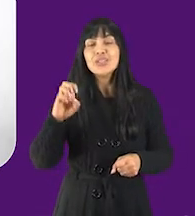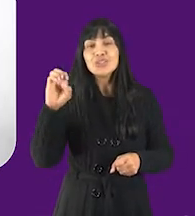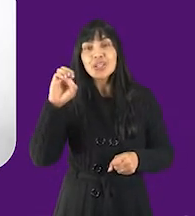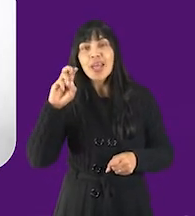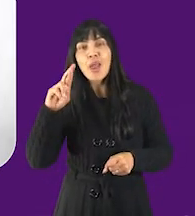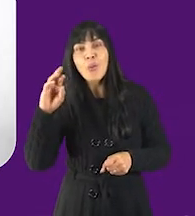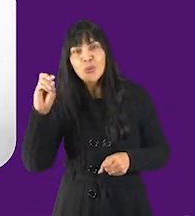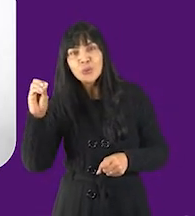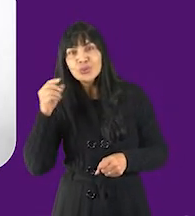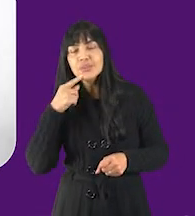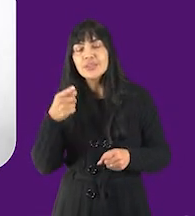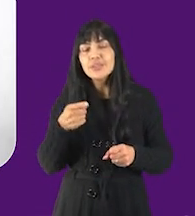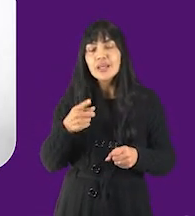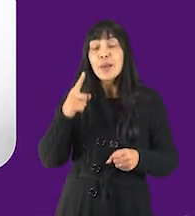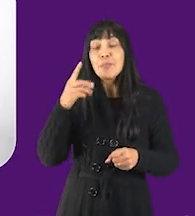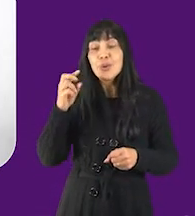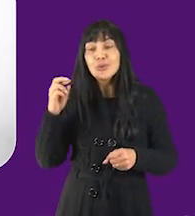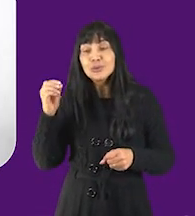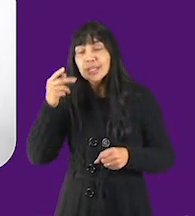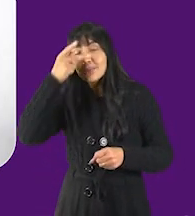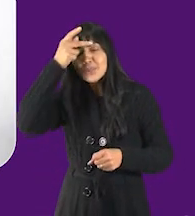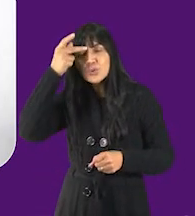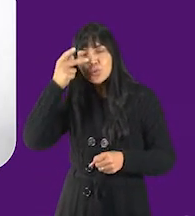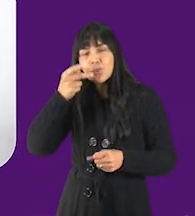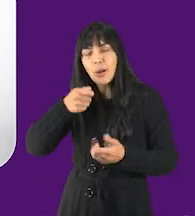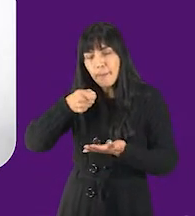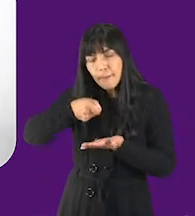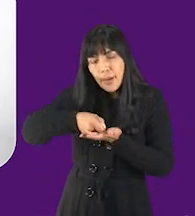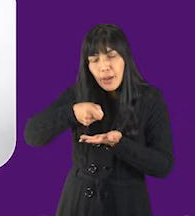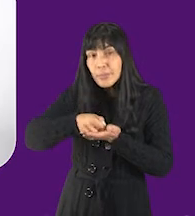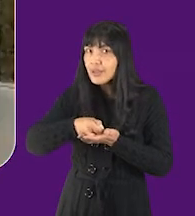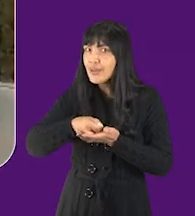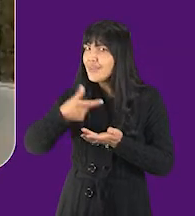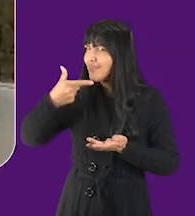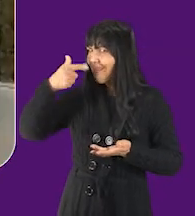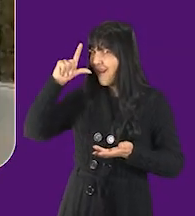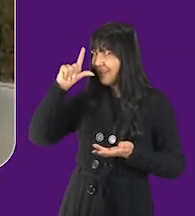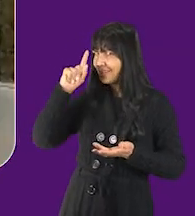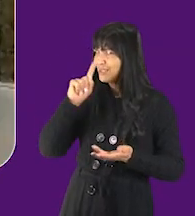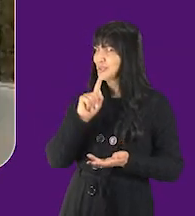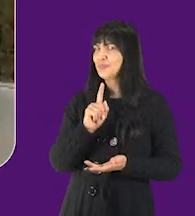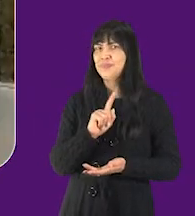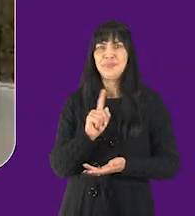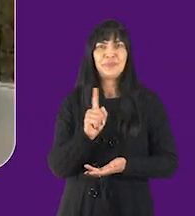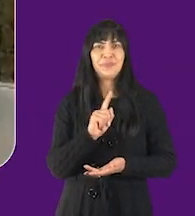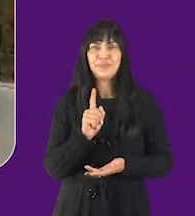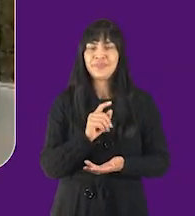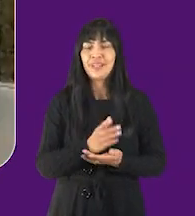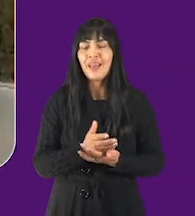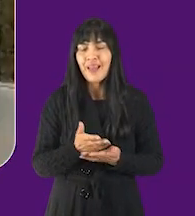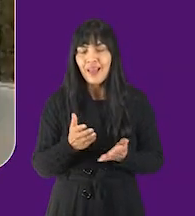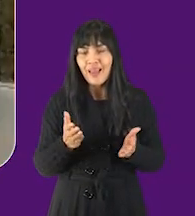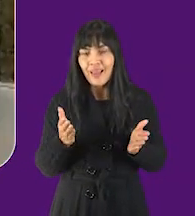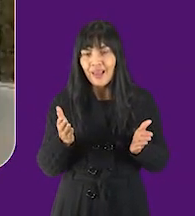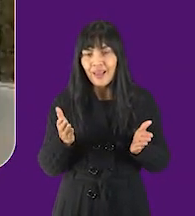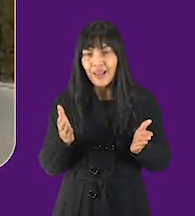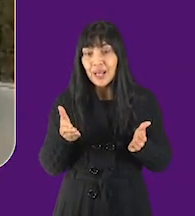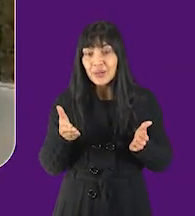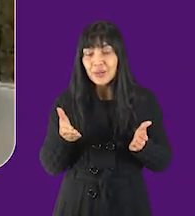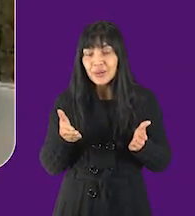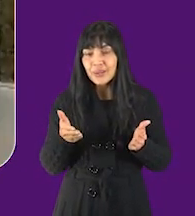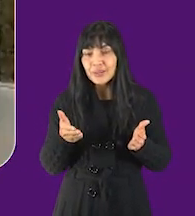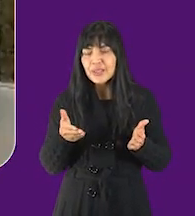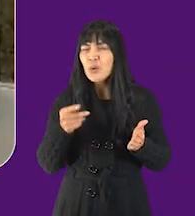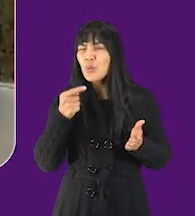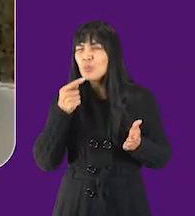pesquisa e desenvolvimento, temos quase 1.200 pessoas dedicadas. Mas não foi sempre assim, né? Agora, eu